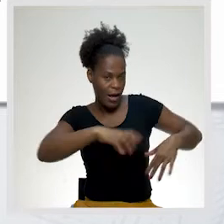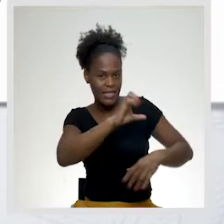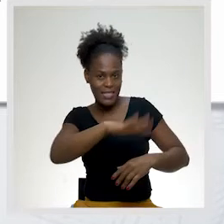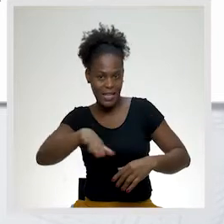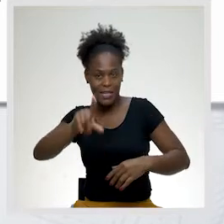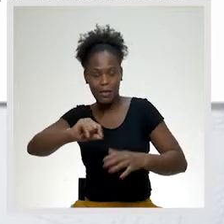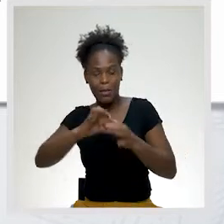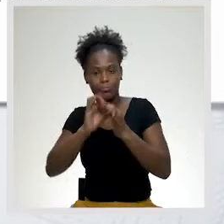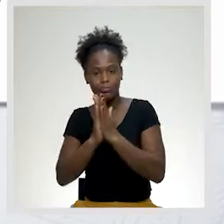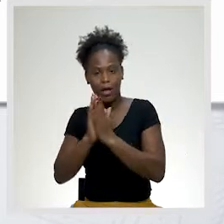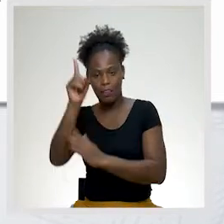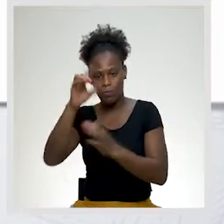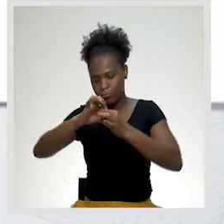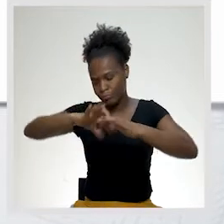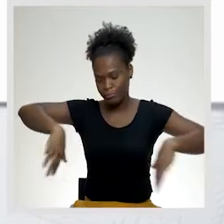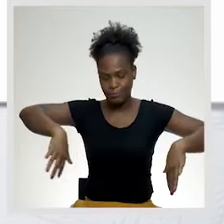a teologia.